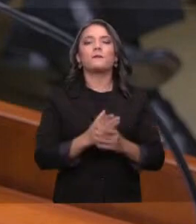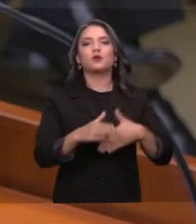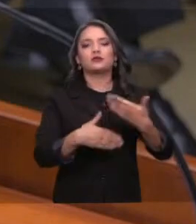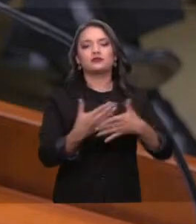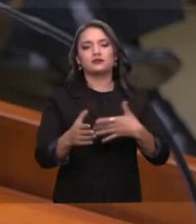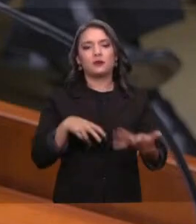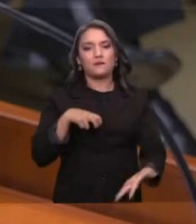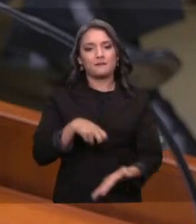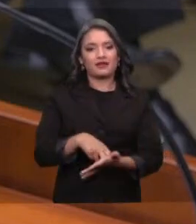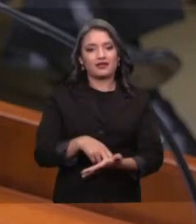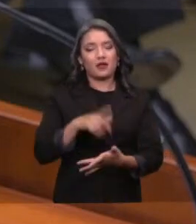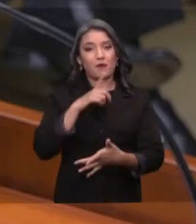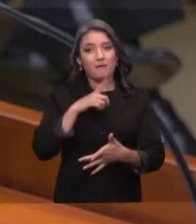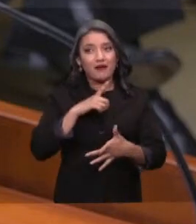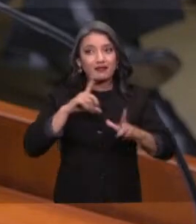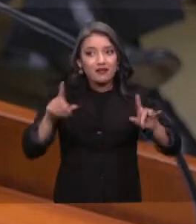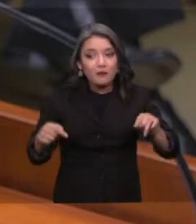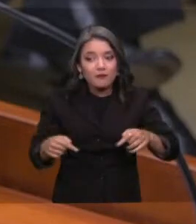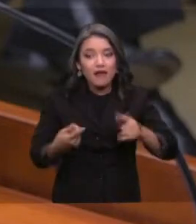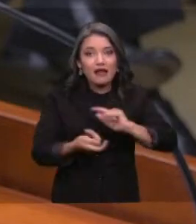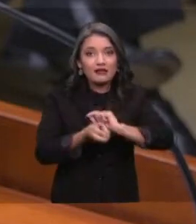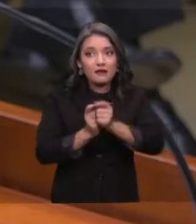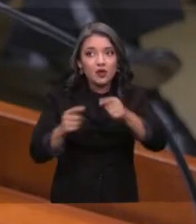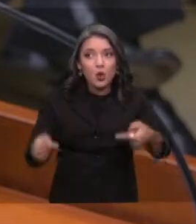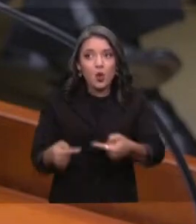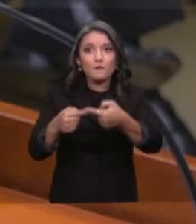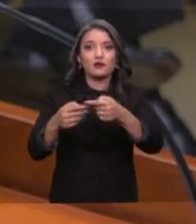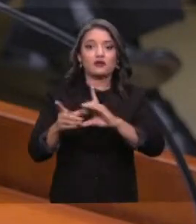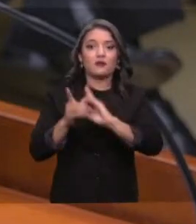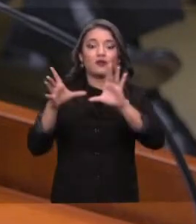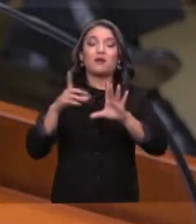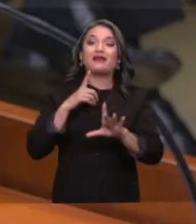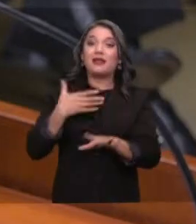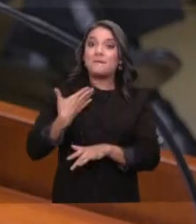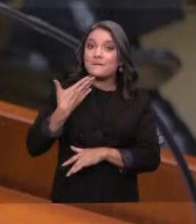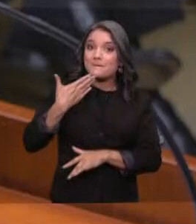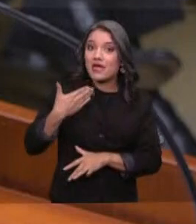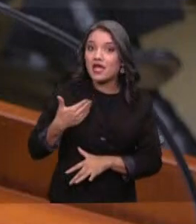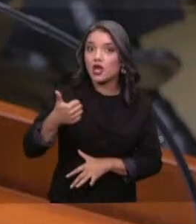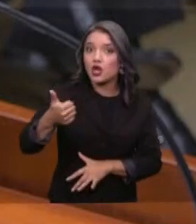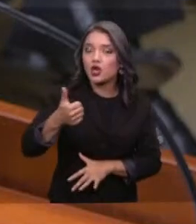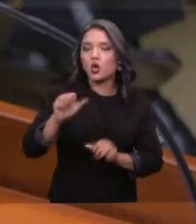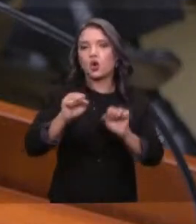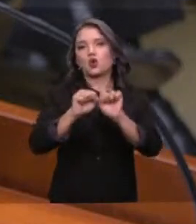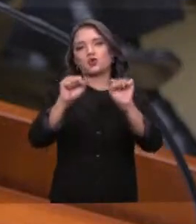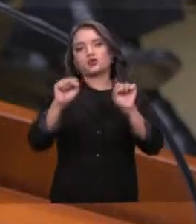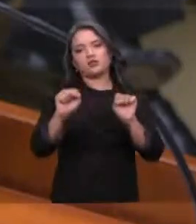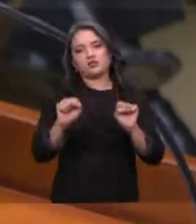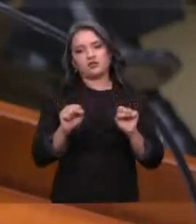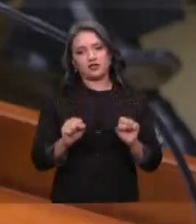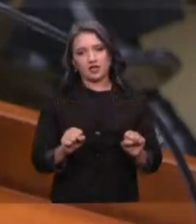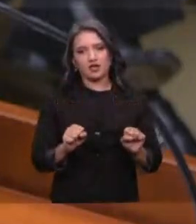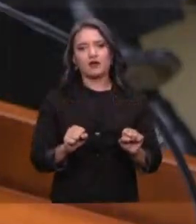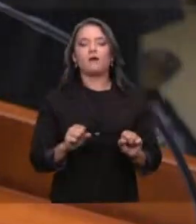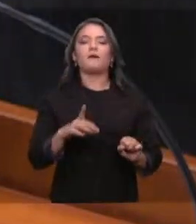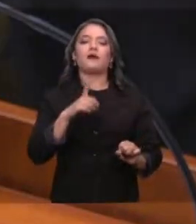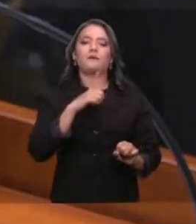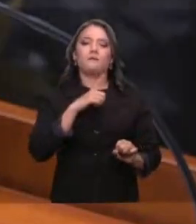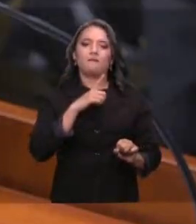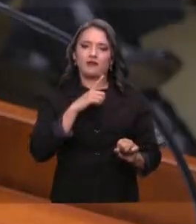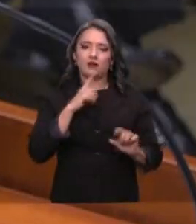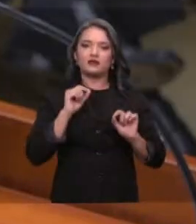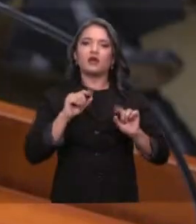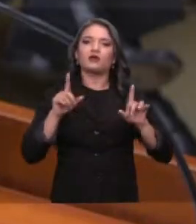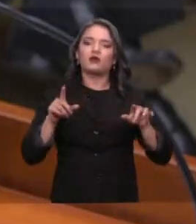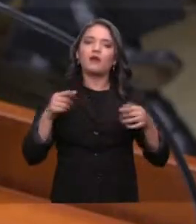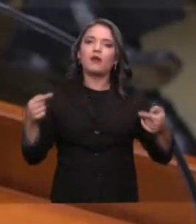democrático, aperfeiçoando o sistema e tornando, portanto, mais e de forma mais aprofundada